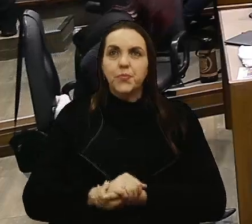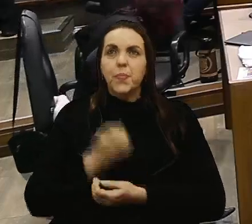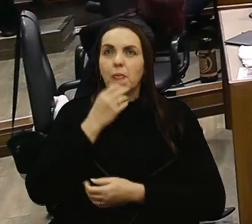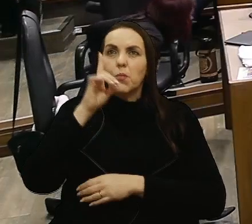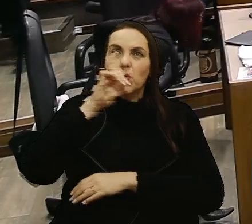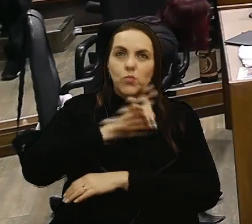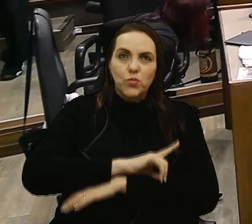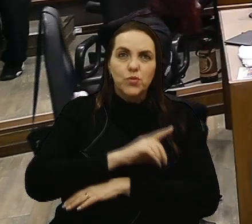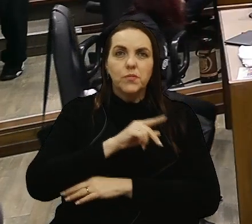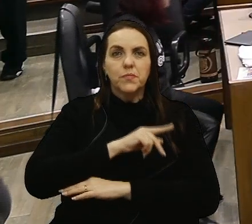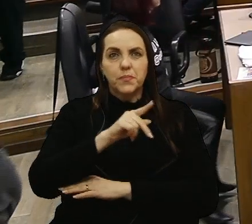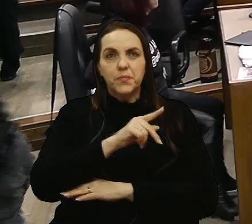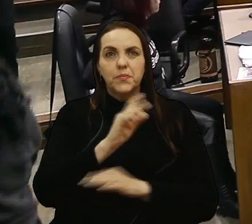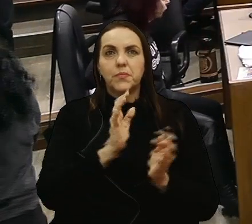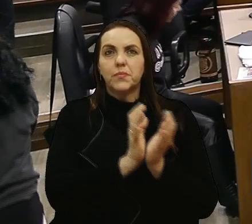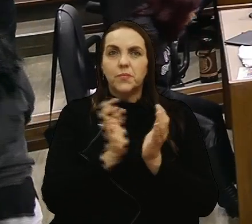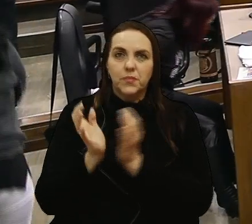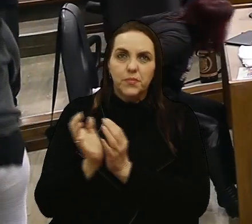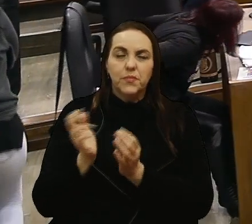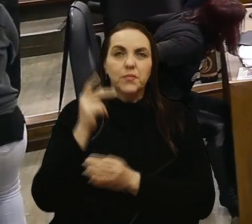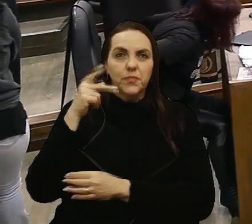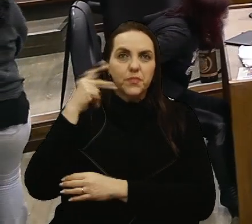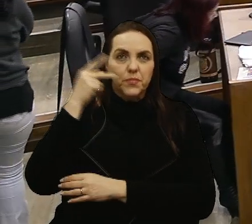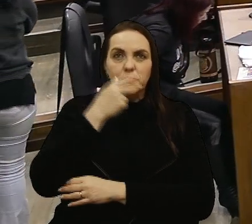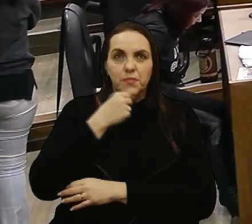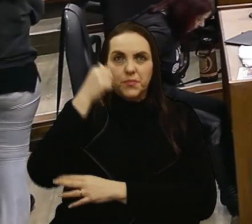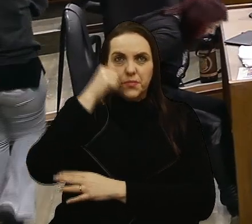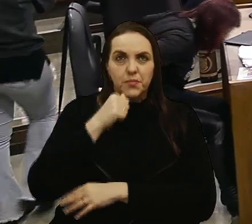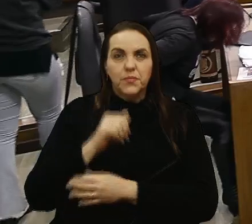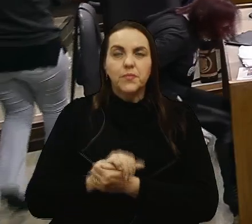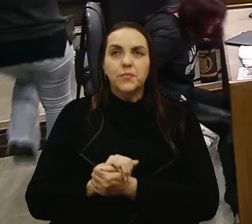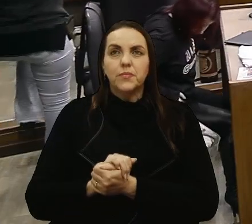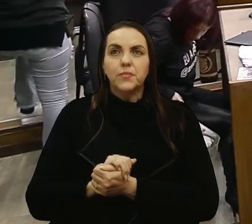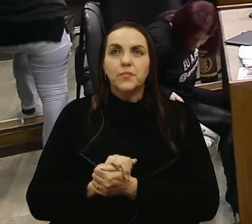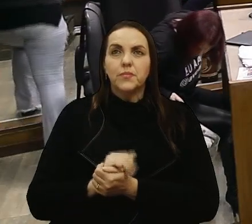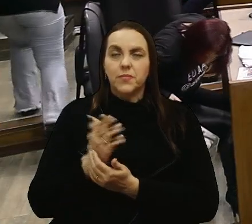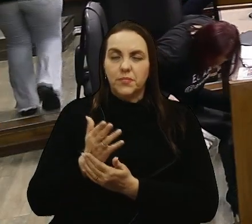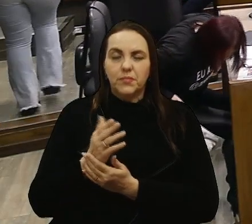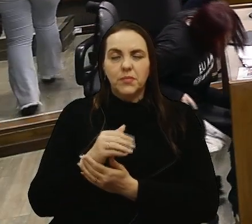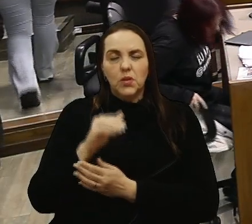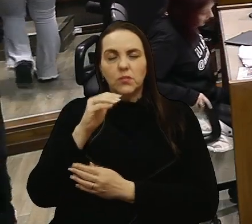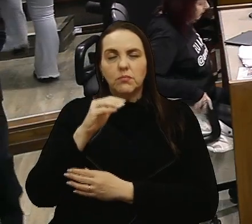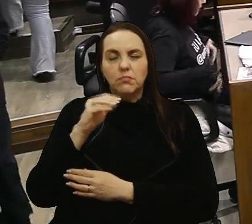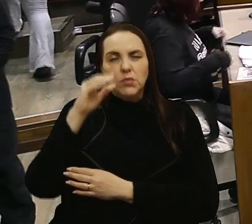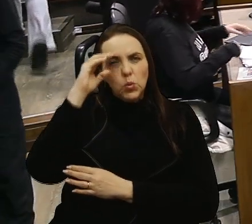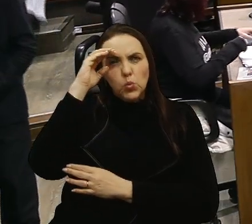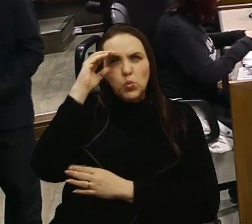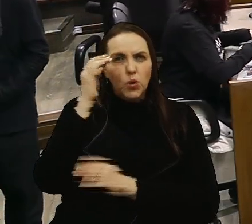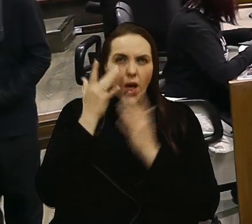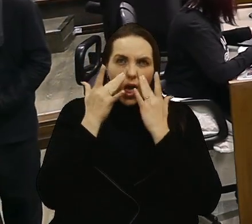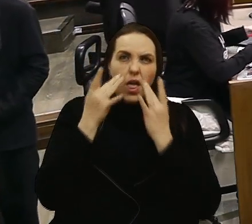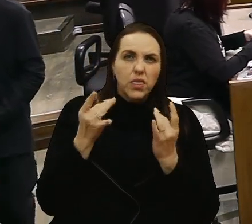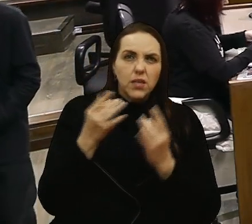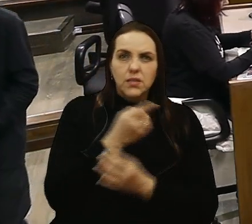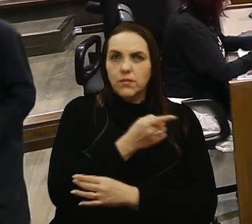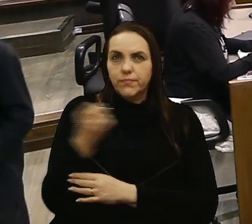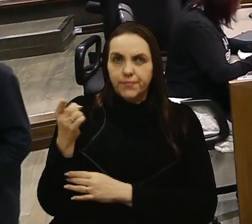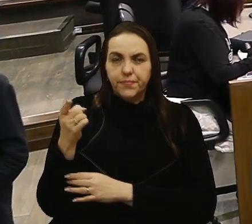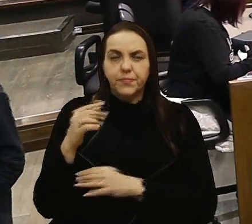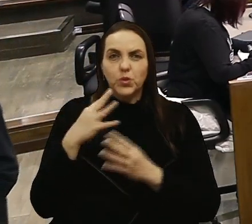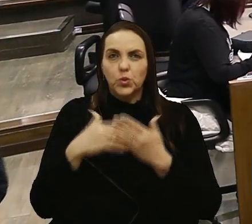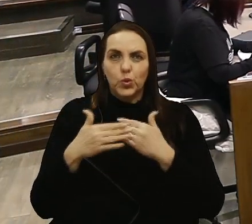Bom dia, nobres colegas, vereadores e vereadores. Acompanhava, escutava atentamente a fala dos senhores e das